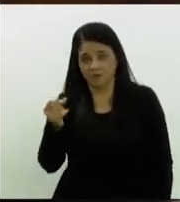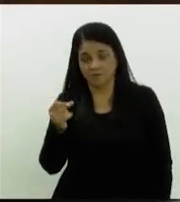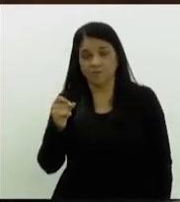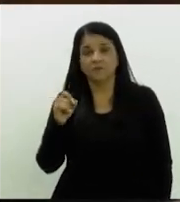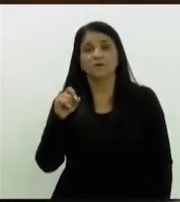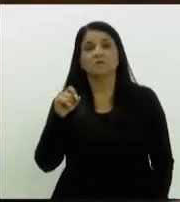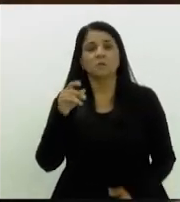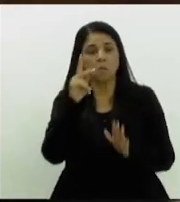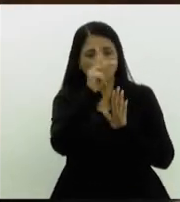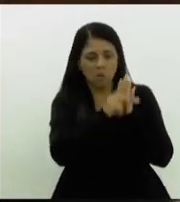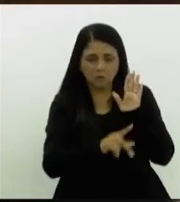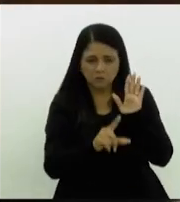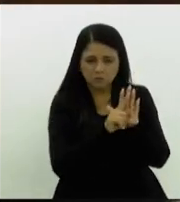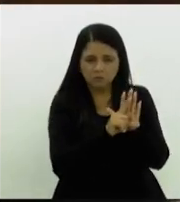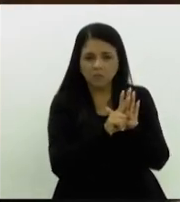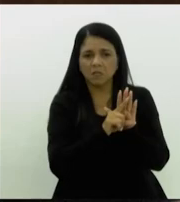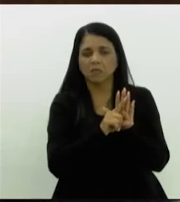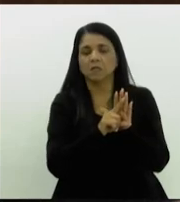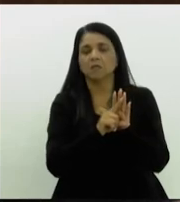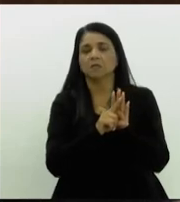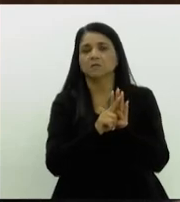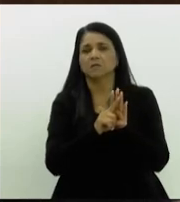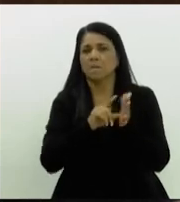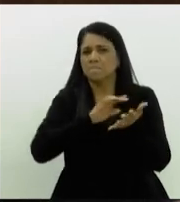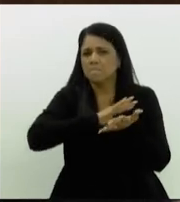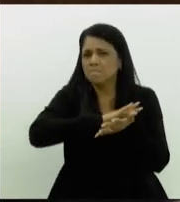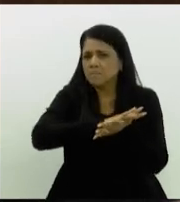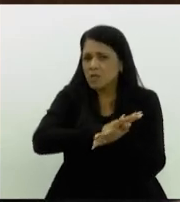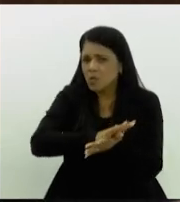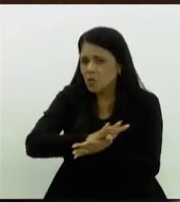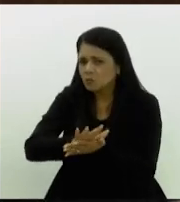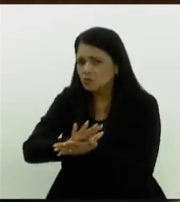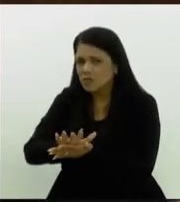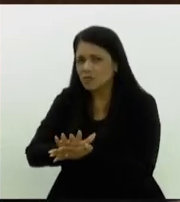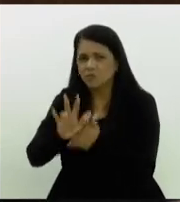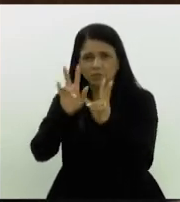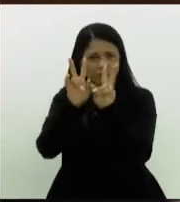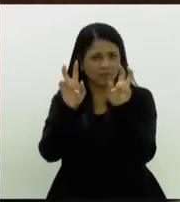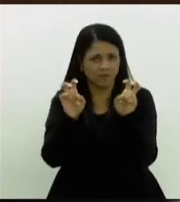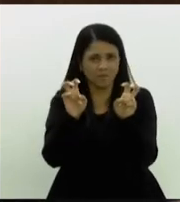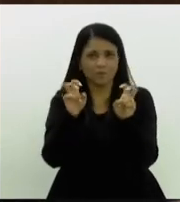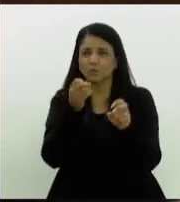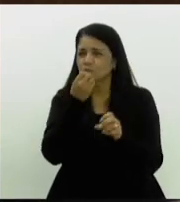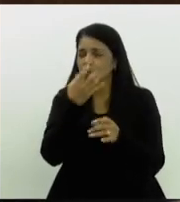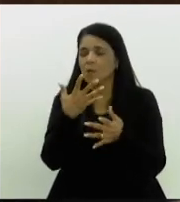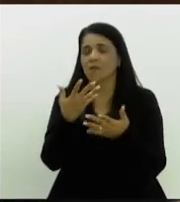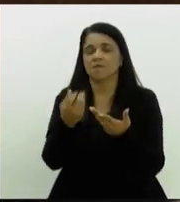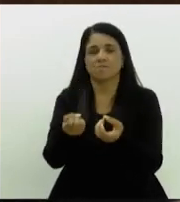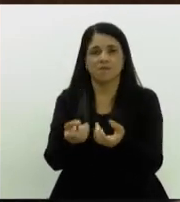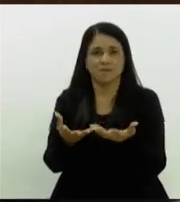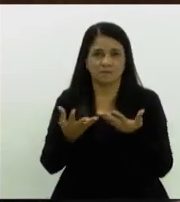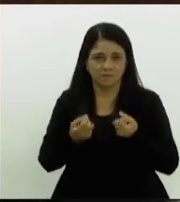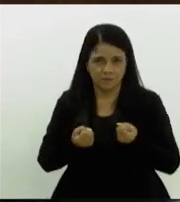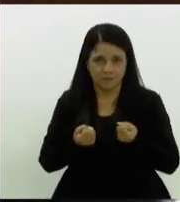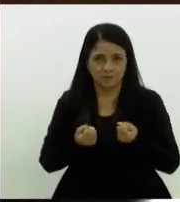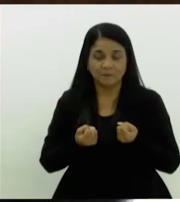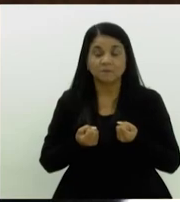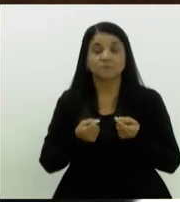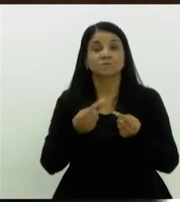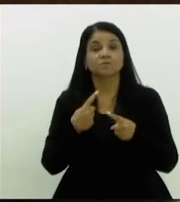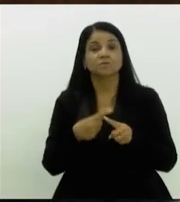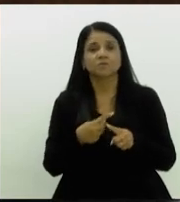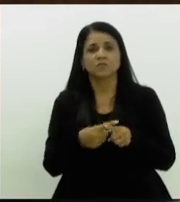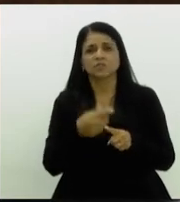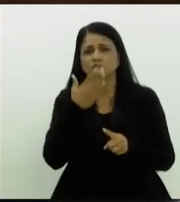grande projeto. E quando se trata de preconceito, tudo é bem-vindo, porque é o tipo